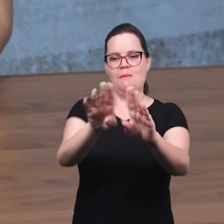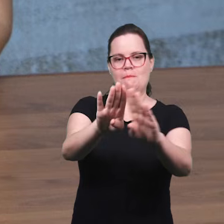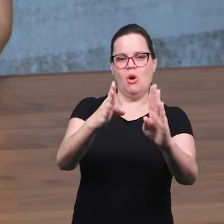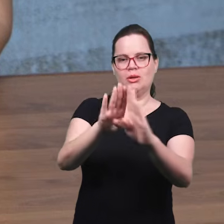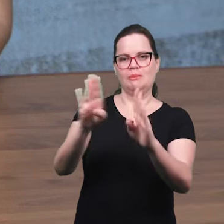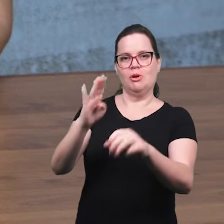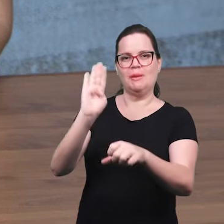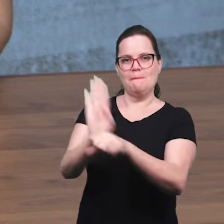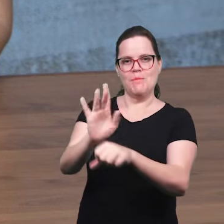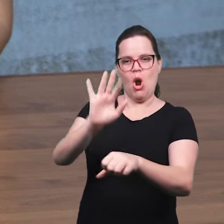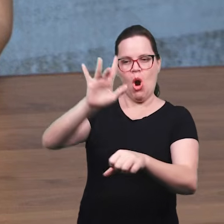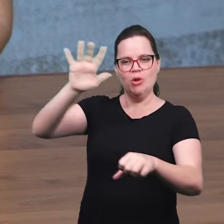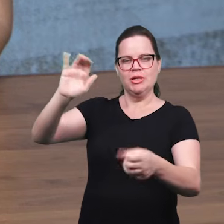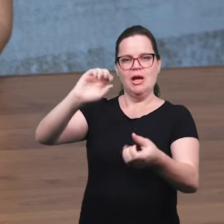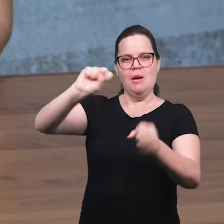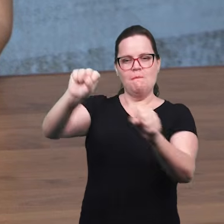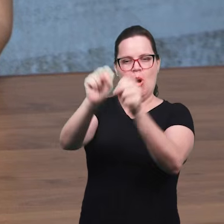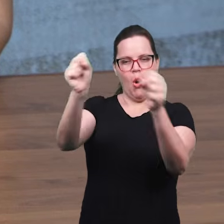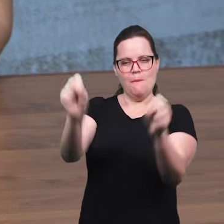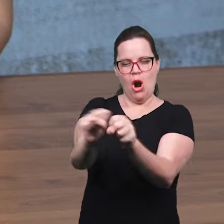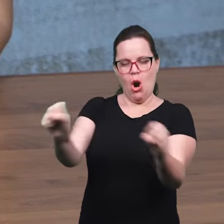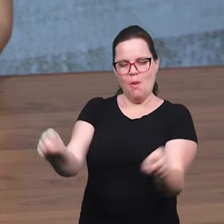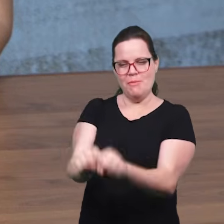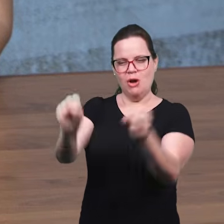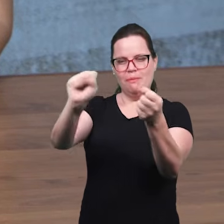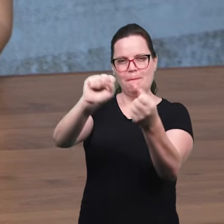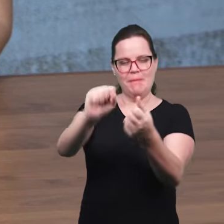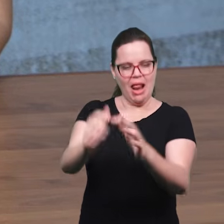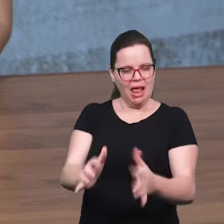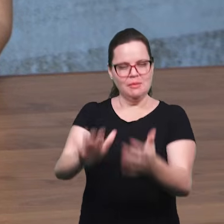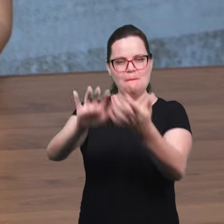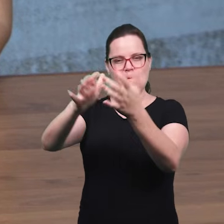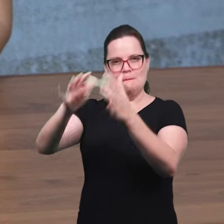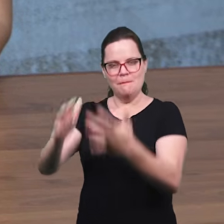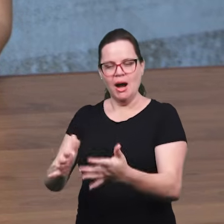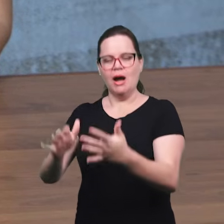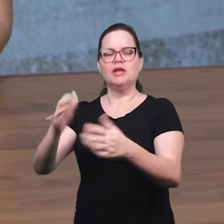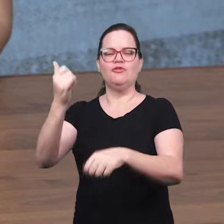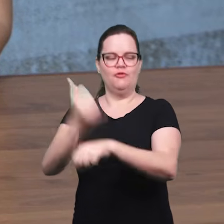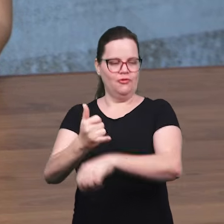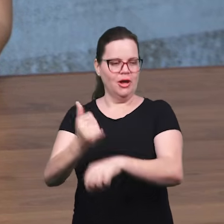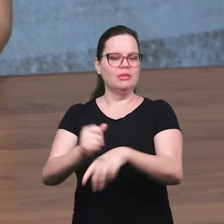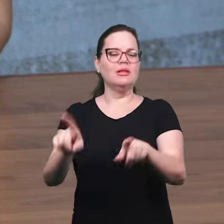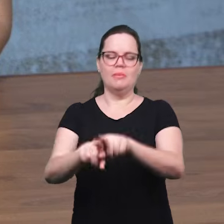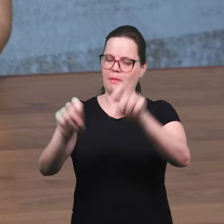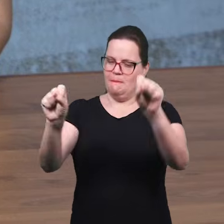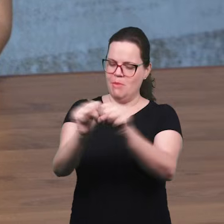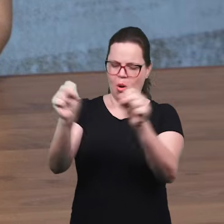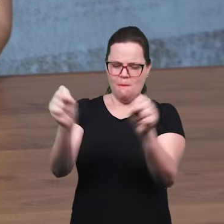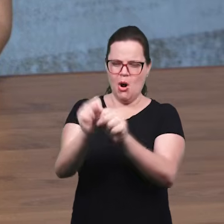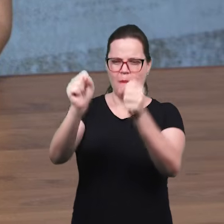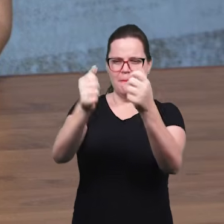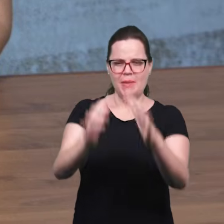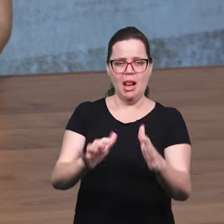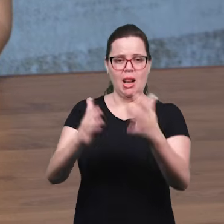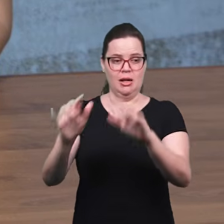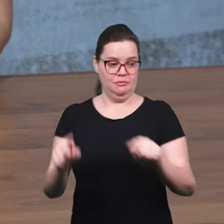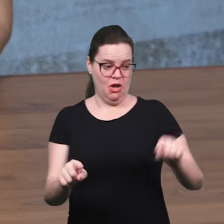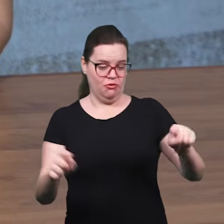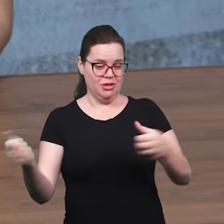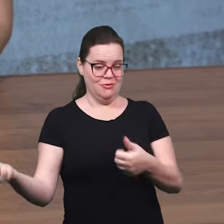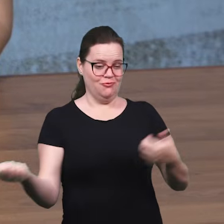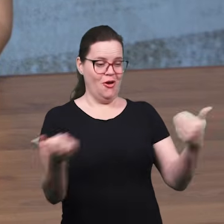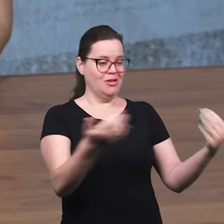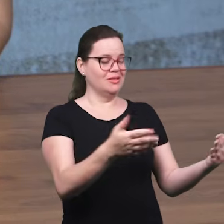de bronze e despedaçarei os ferrolhos de ferro. E te darei os